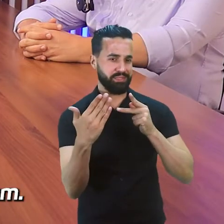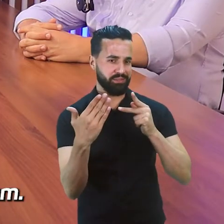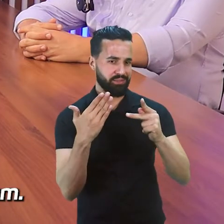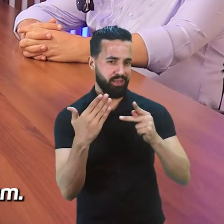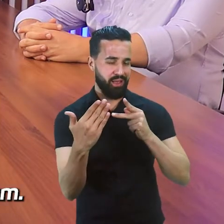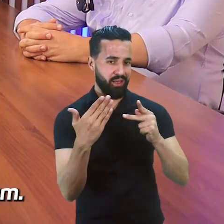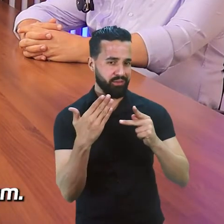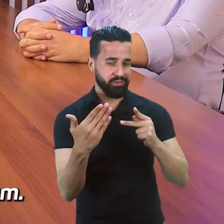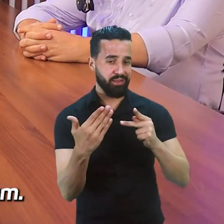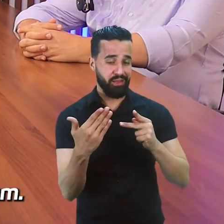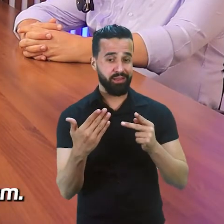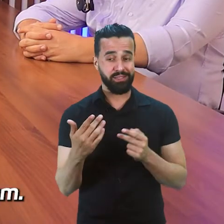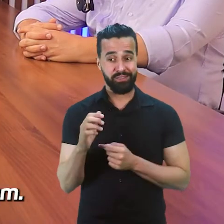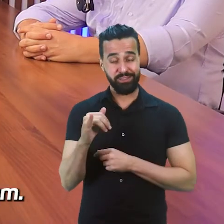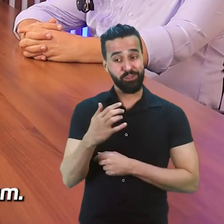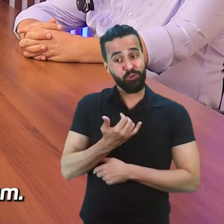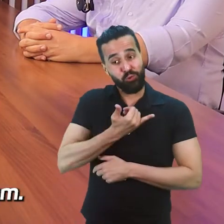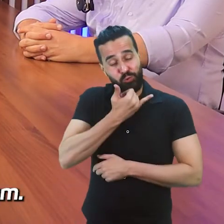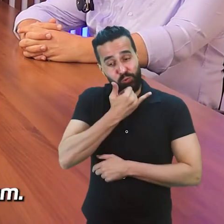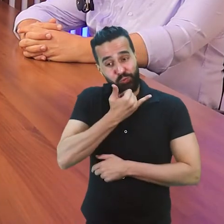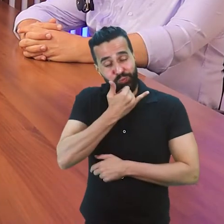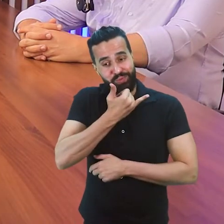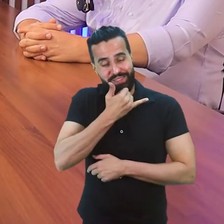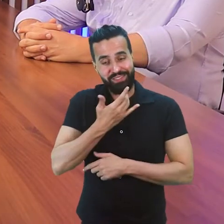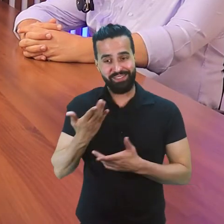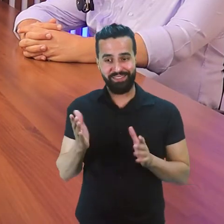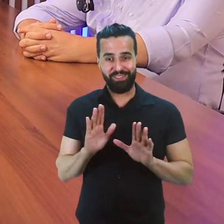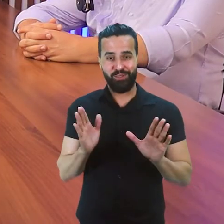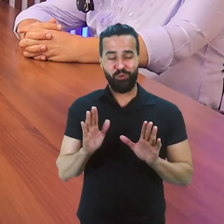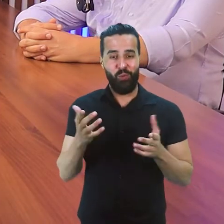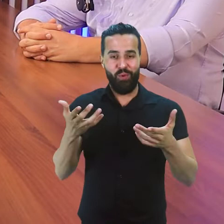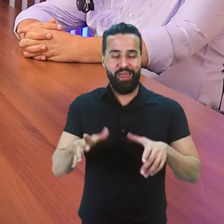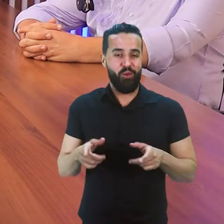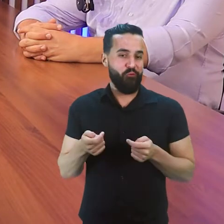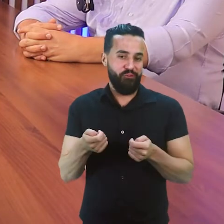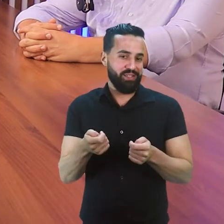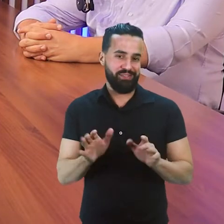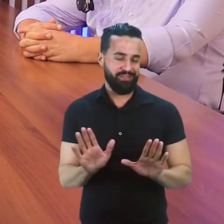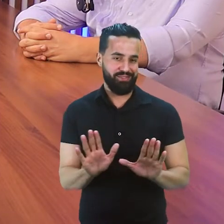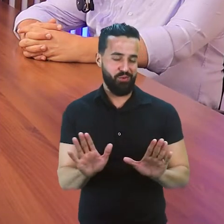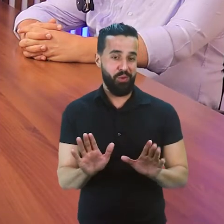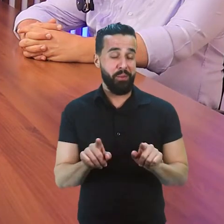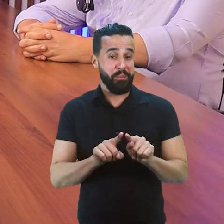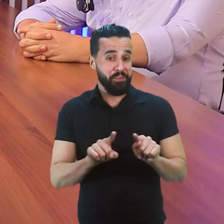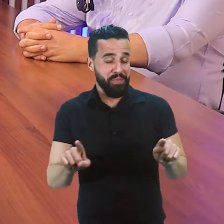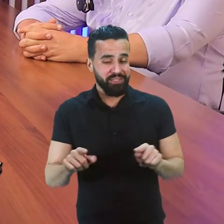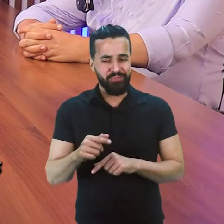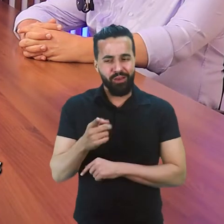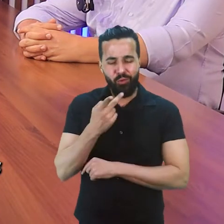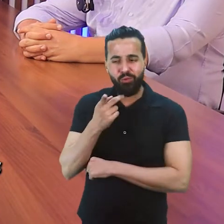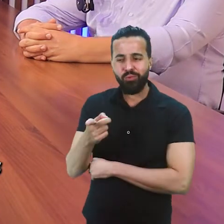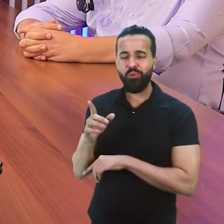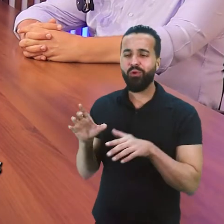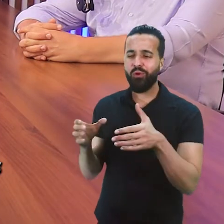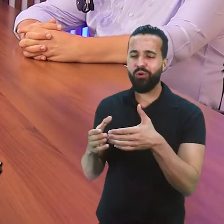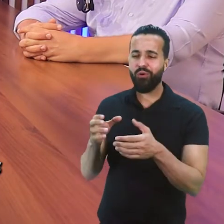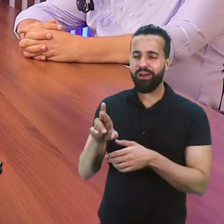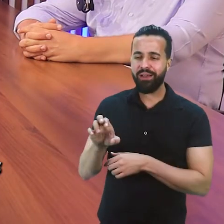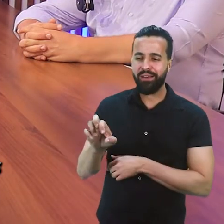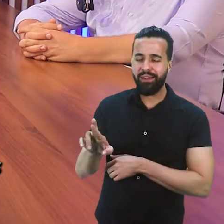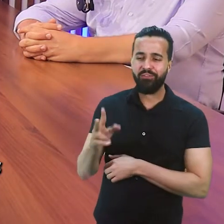se eu estiver os ofendendo, que me perdoem, mas assim, eu falei para o pessoal lá no CRE, falei, rapaz, eu queria,